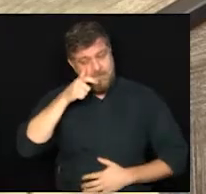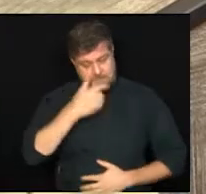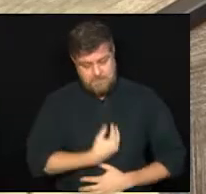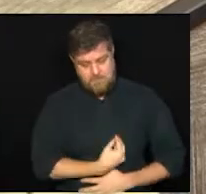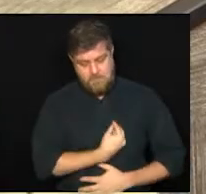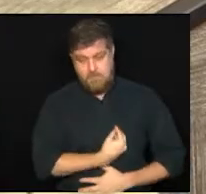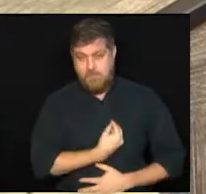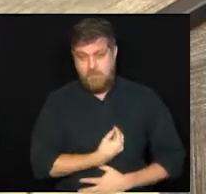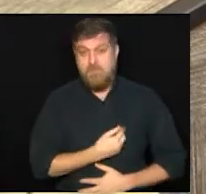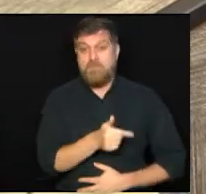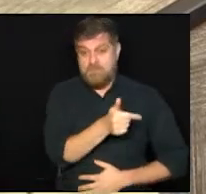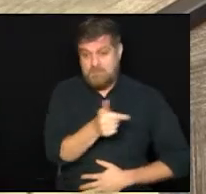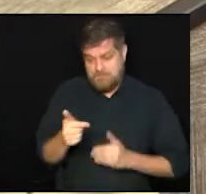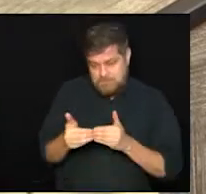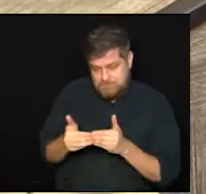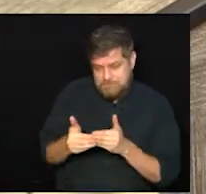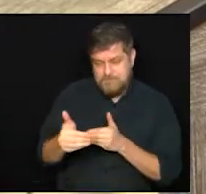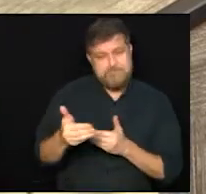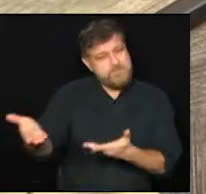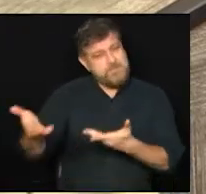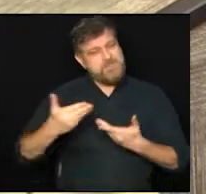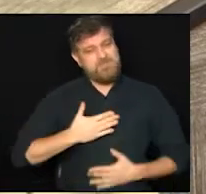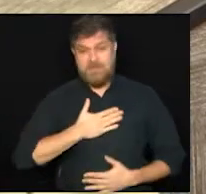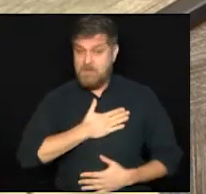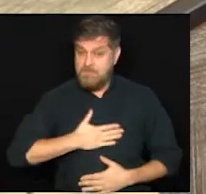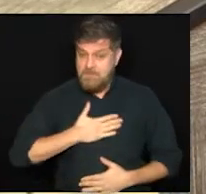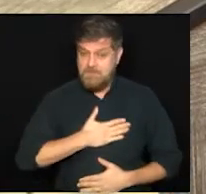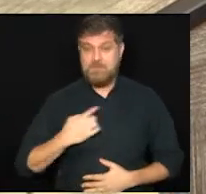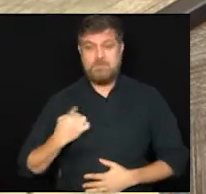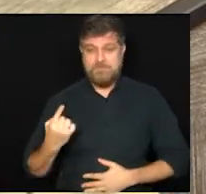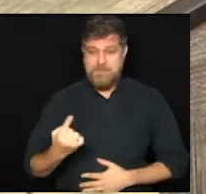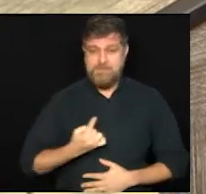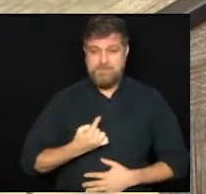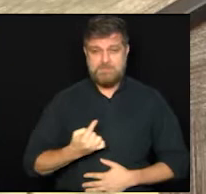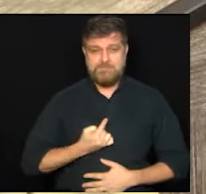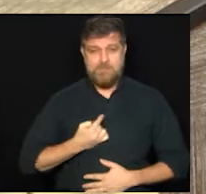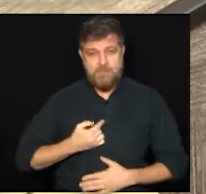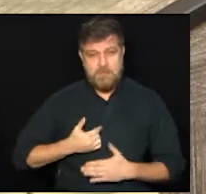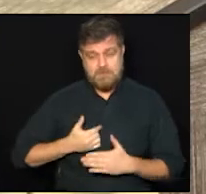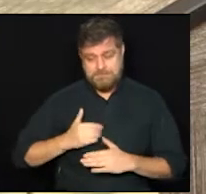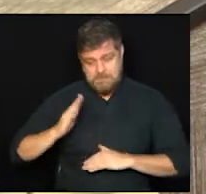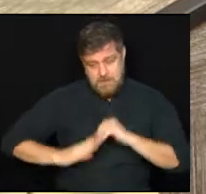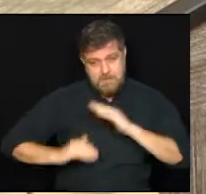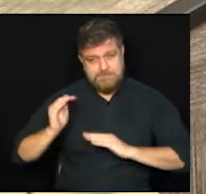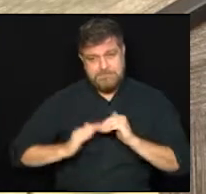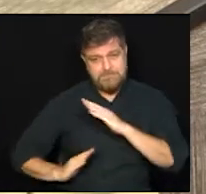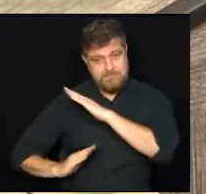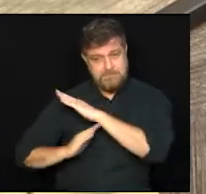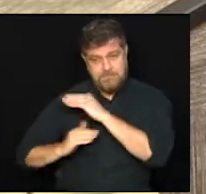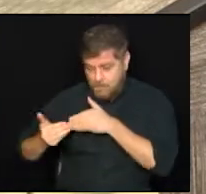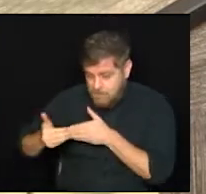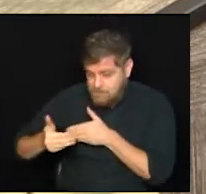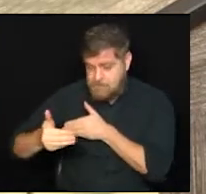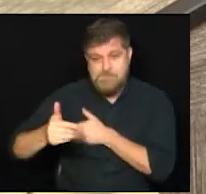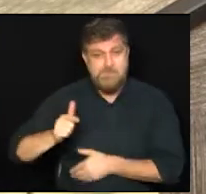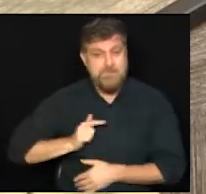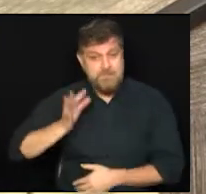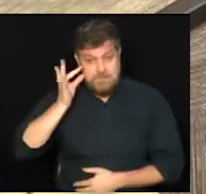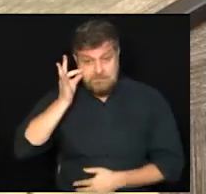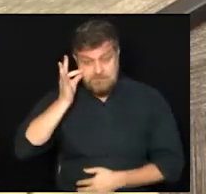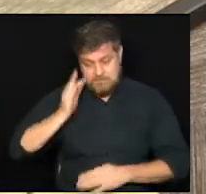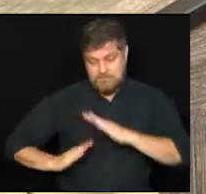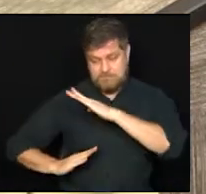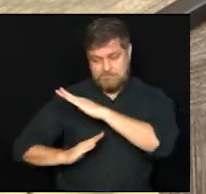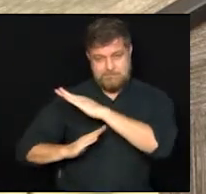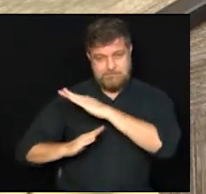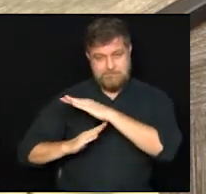uma semana começando, seja bem-vindo, bem-vinda. A gente abre as nossas atividades legislativas ao vivo aqui do plenário da